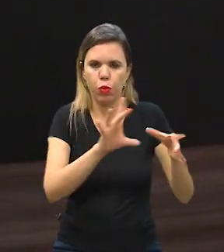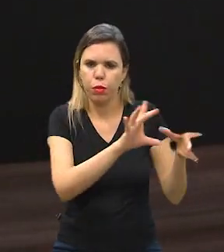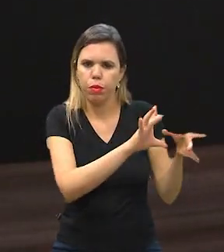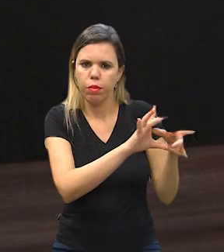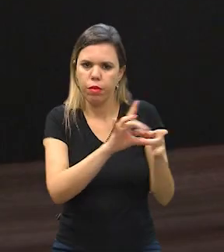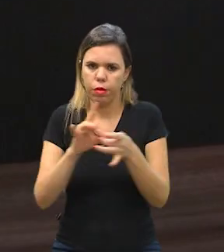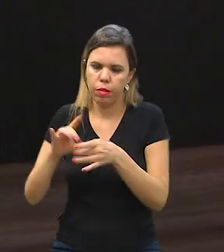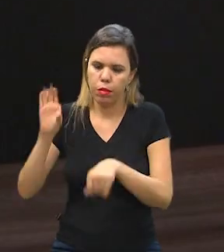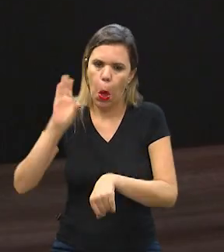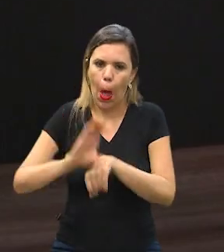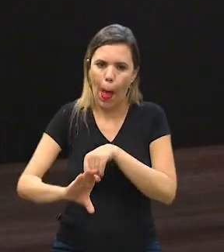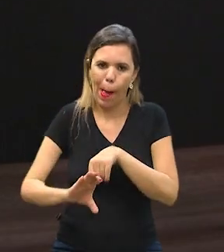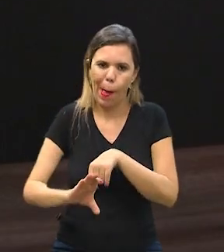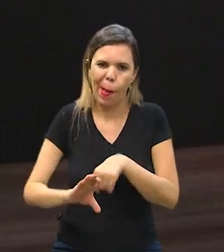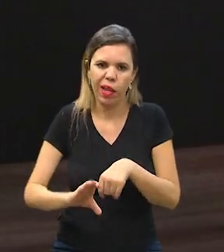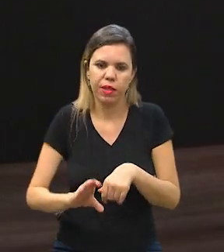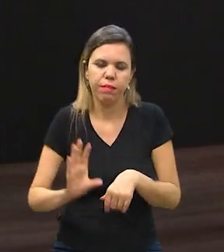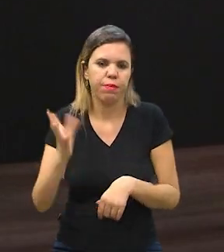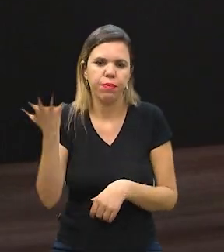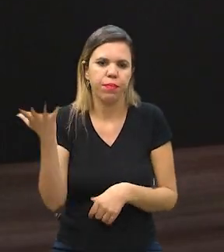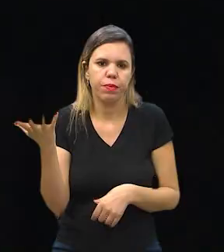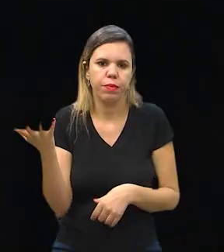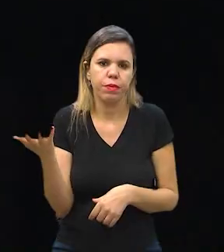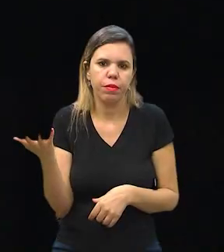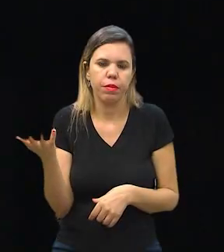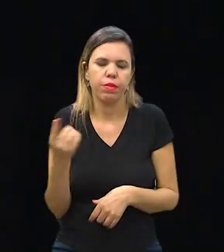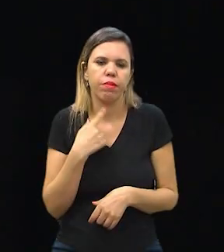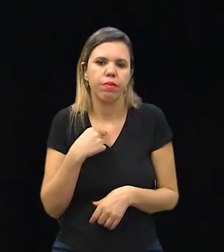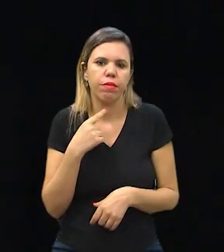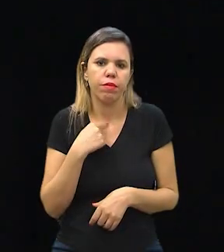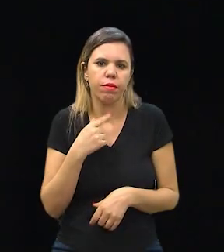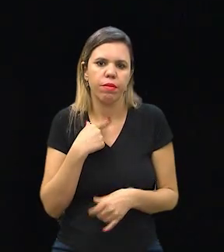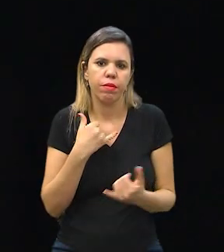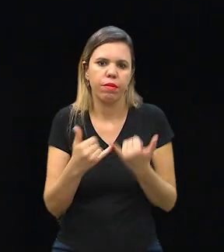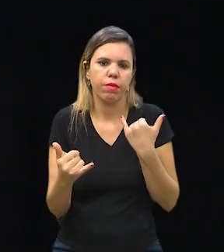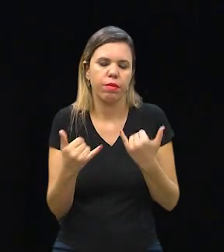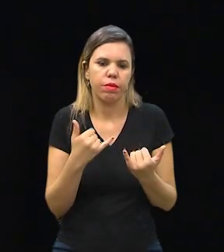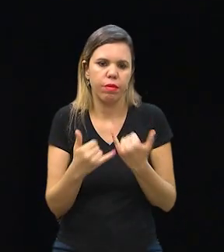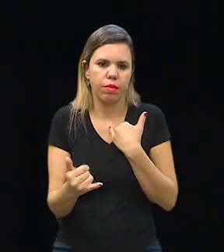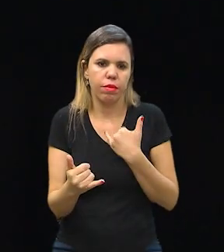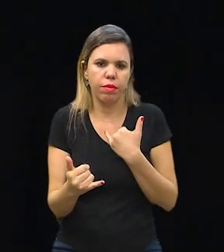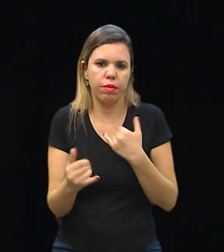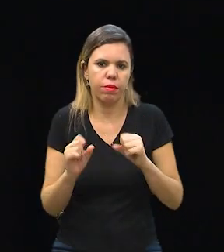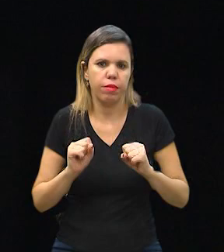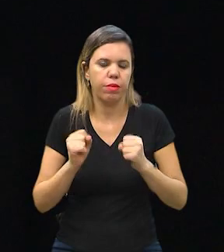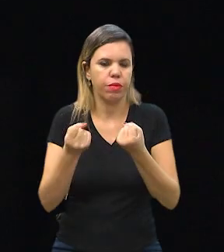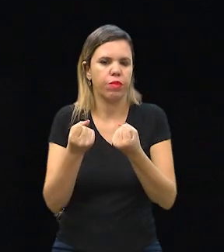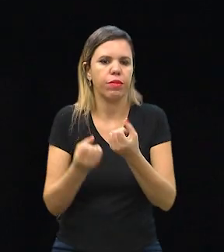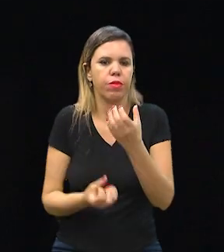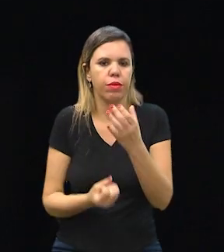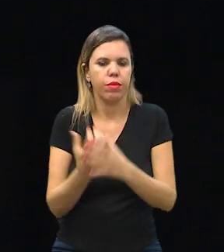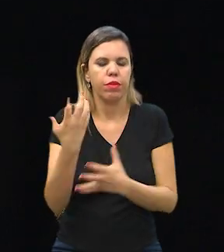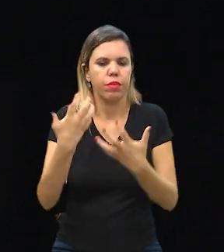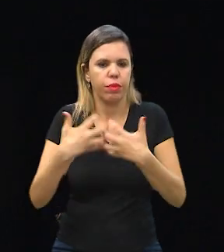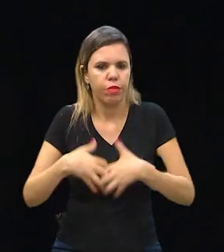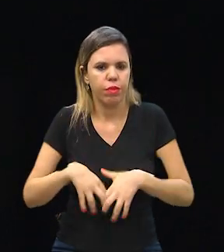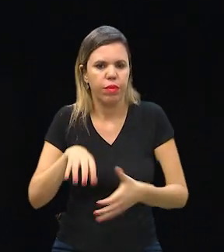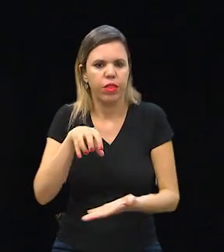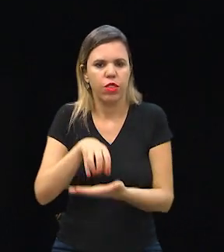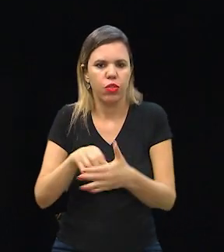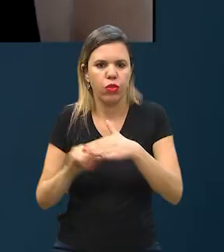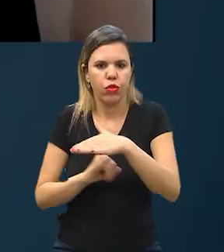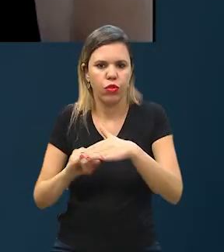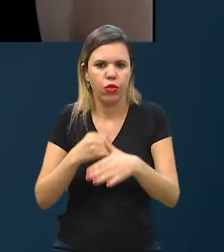contexto do curso e que, de repente, com vontades tão parecidas para formar e formatar a agência